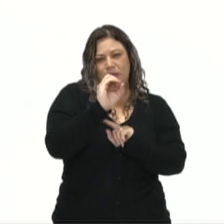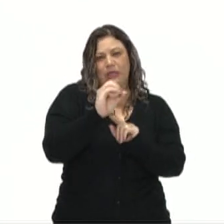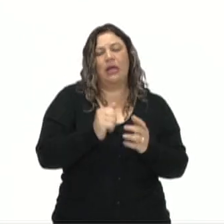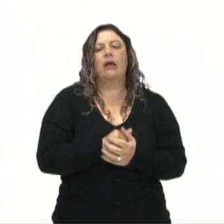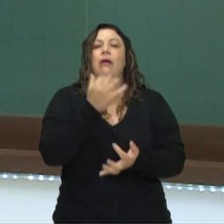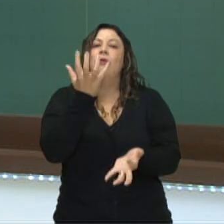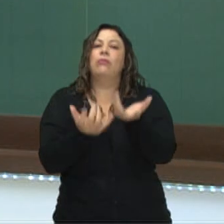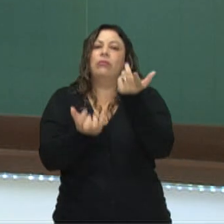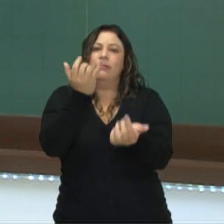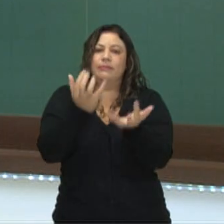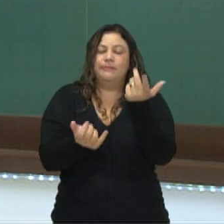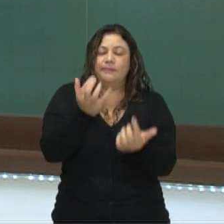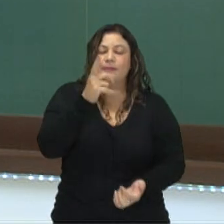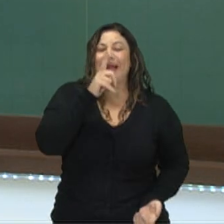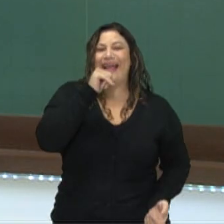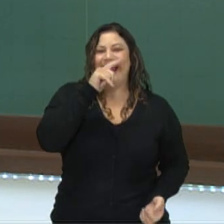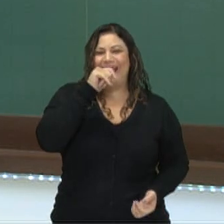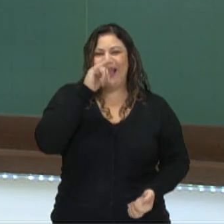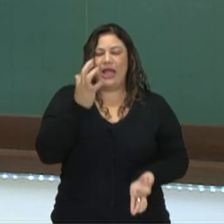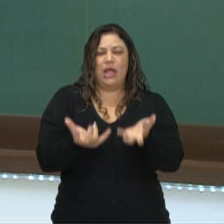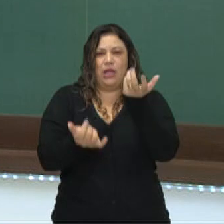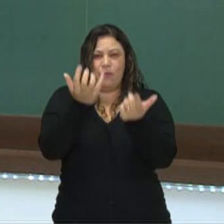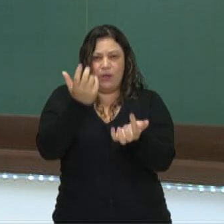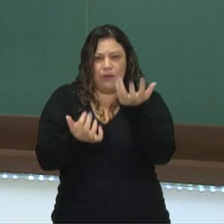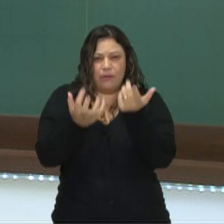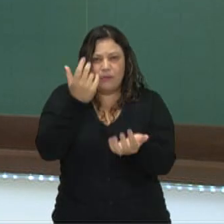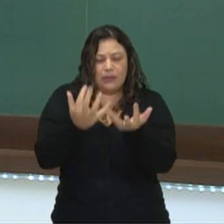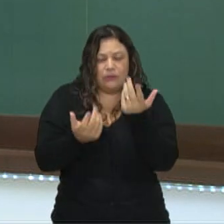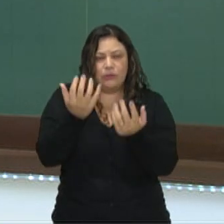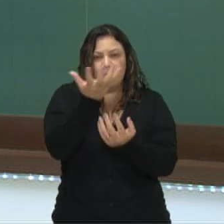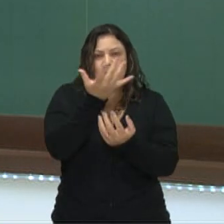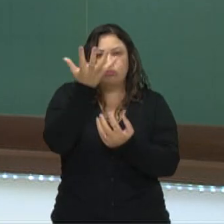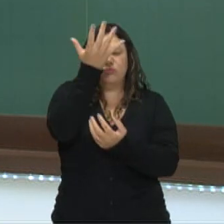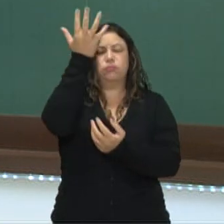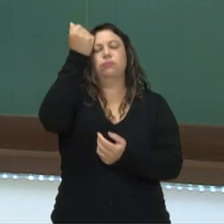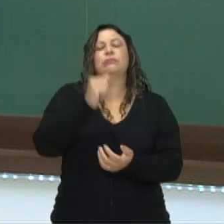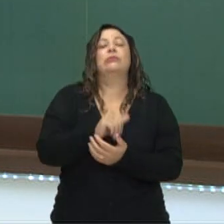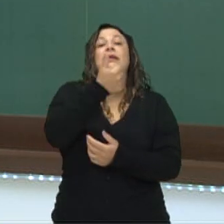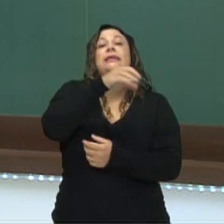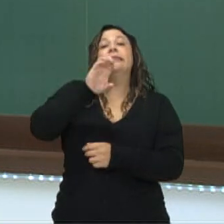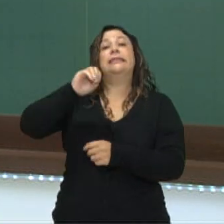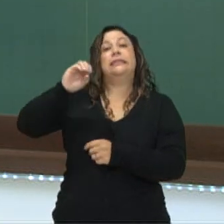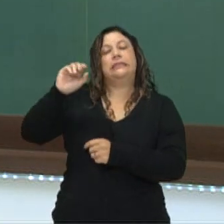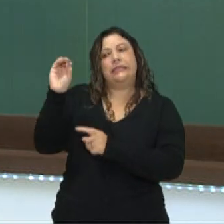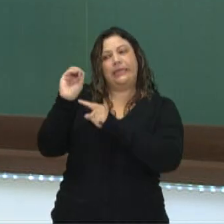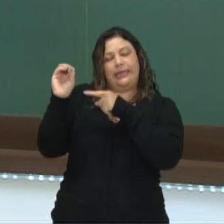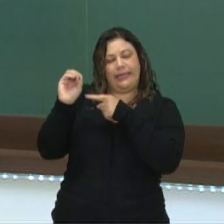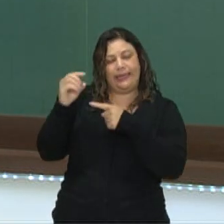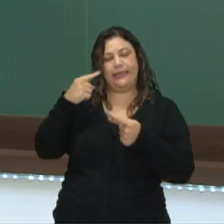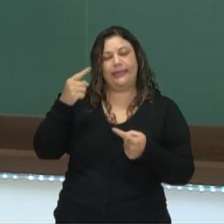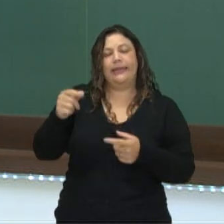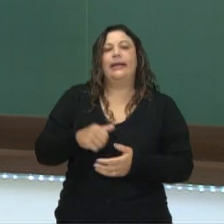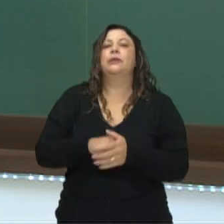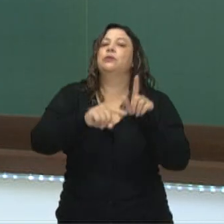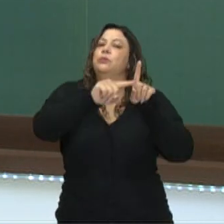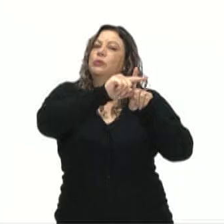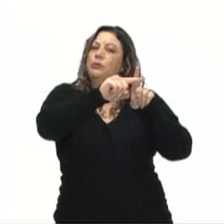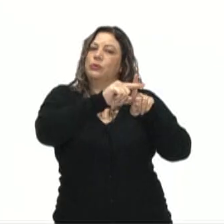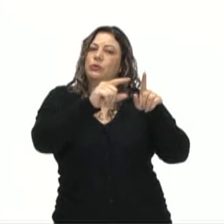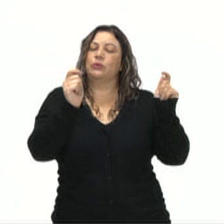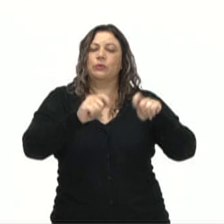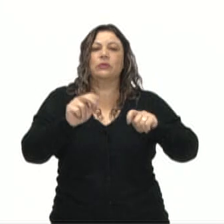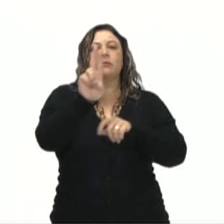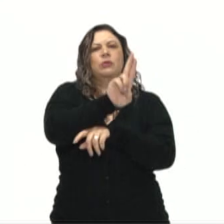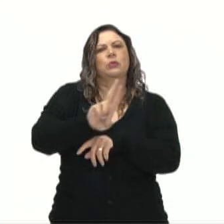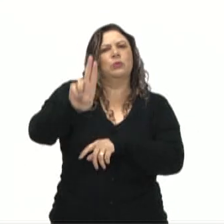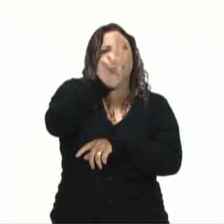água começa a ferver, evaporar, acontece isso nos 100 graus positivos, né, 100 graus Celsius. Também utilizamos as